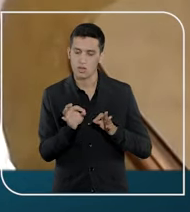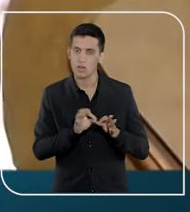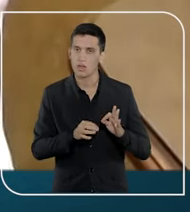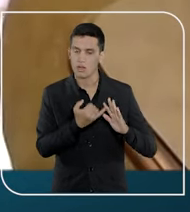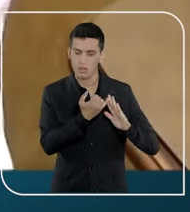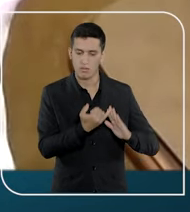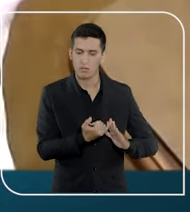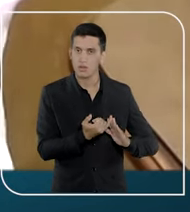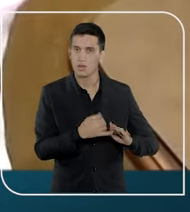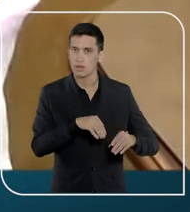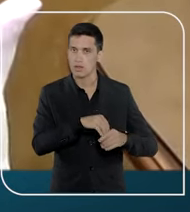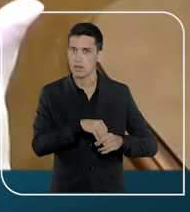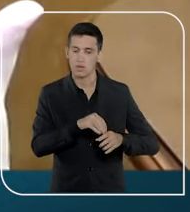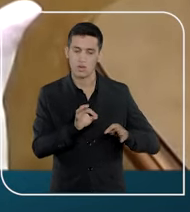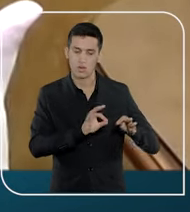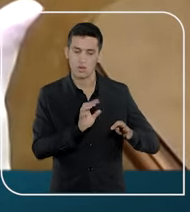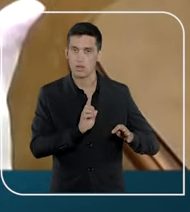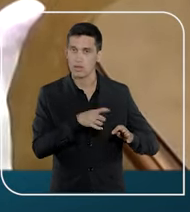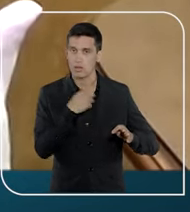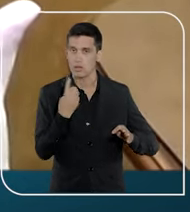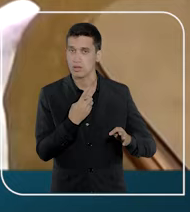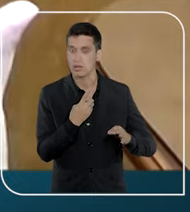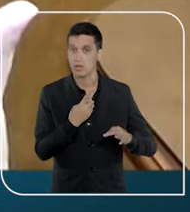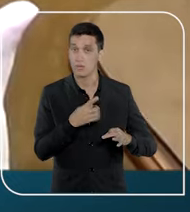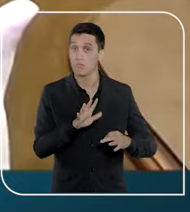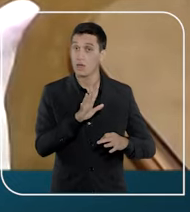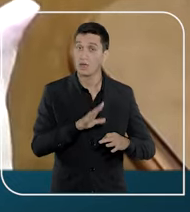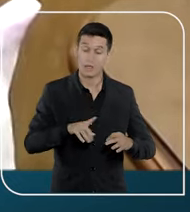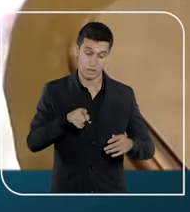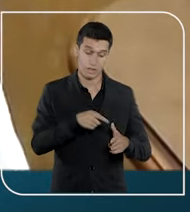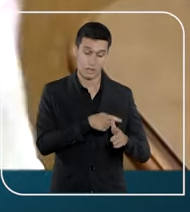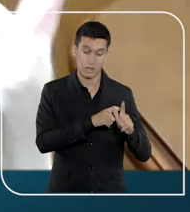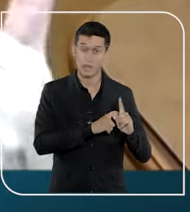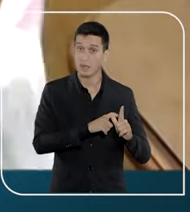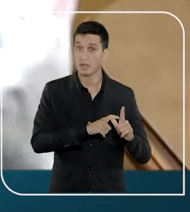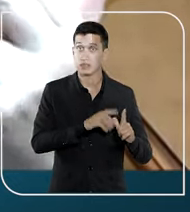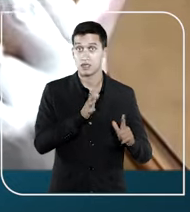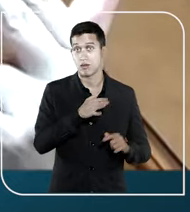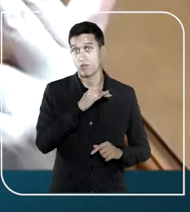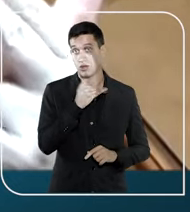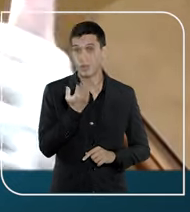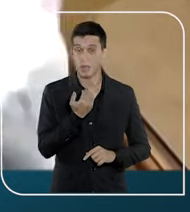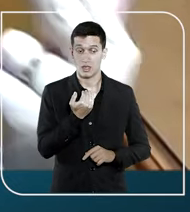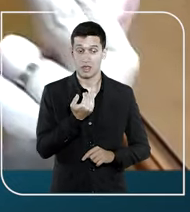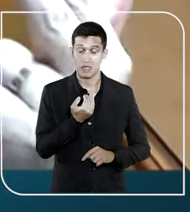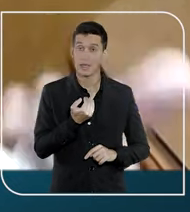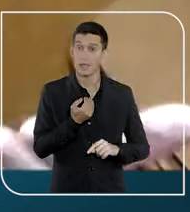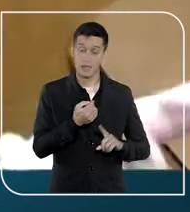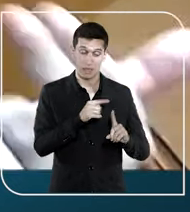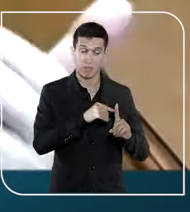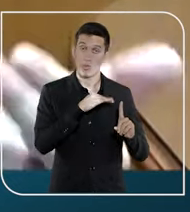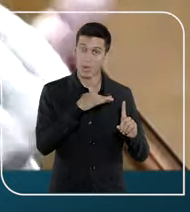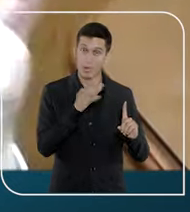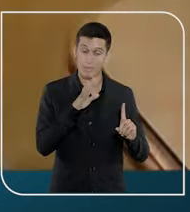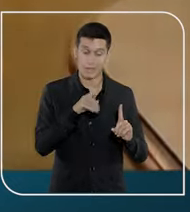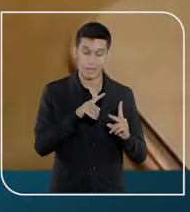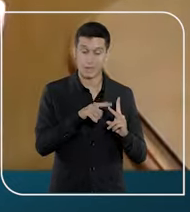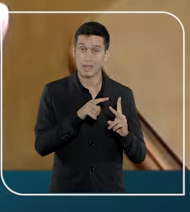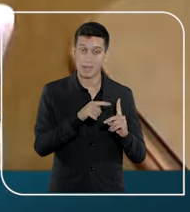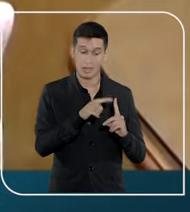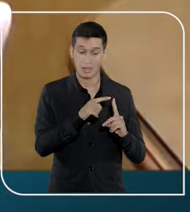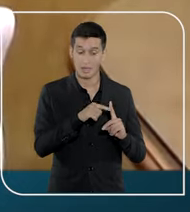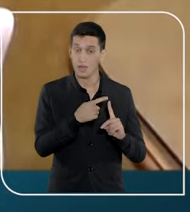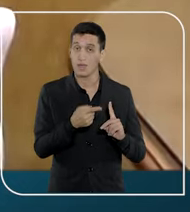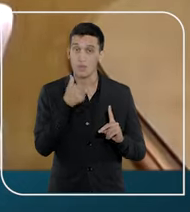numa execução nossa, só que o devedor já faleceu e a esposa do devedor faleceu antes da